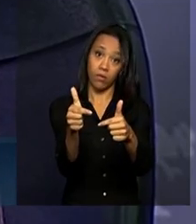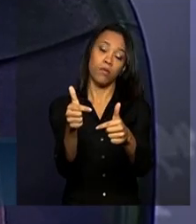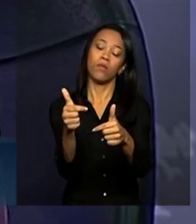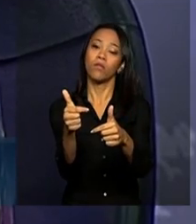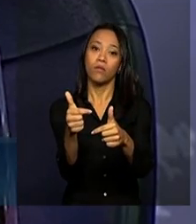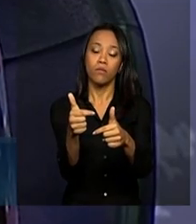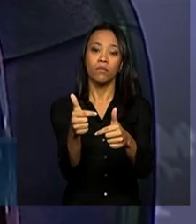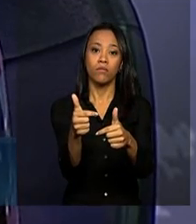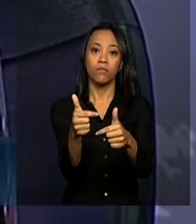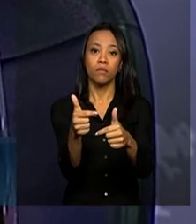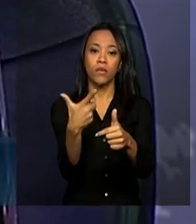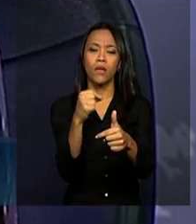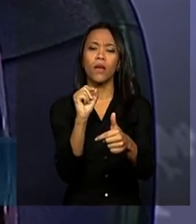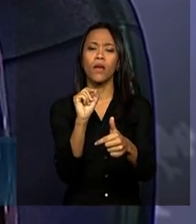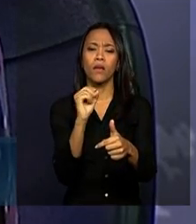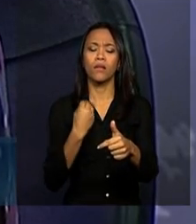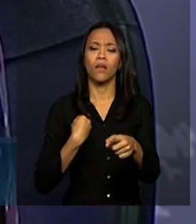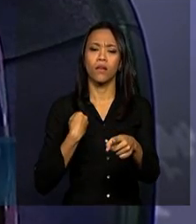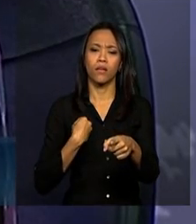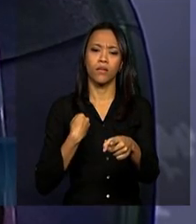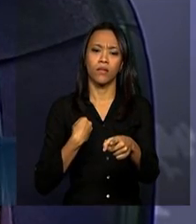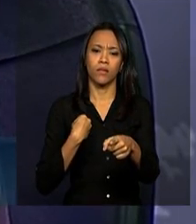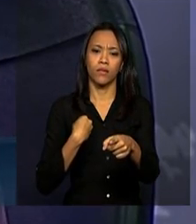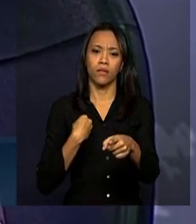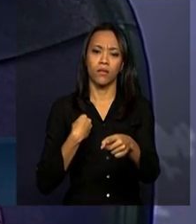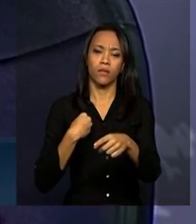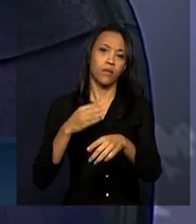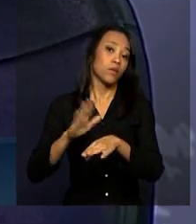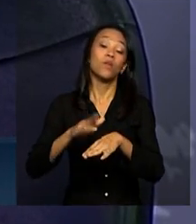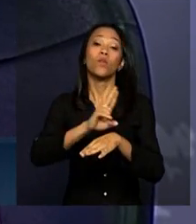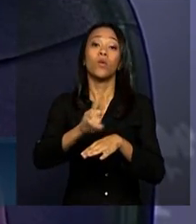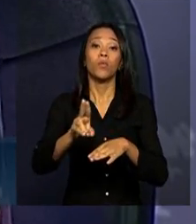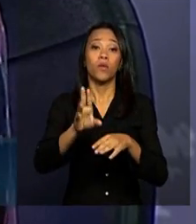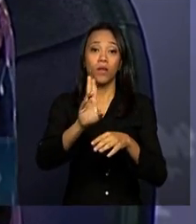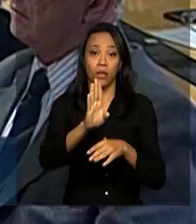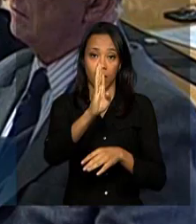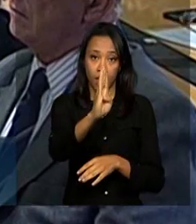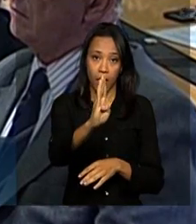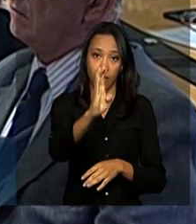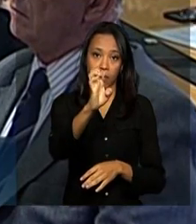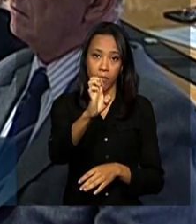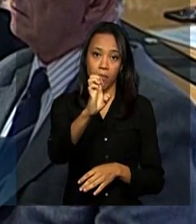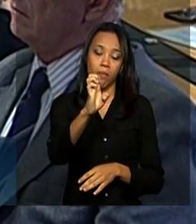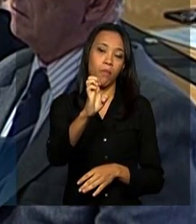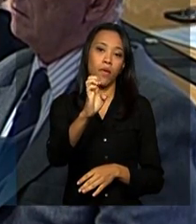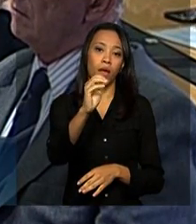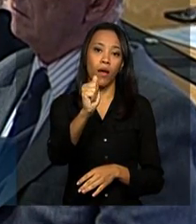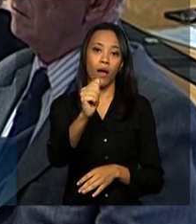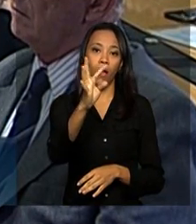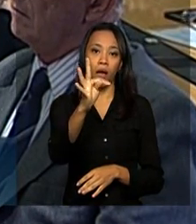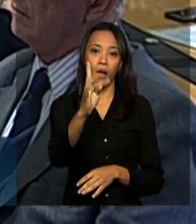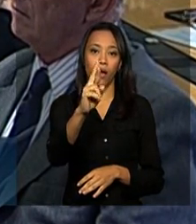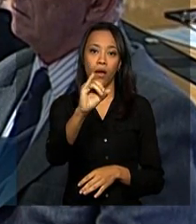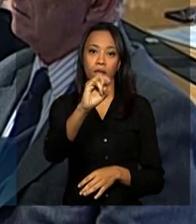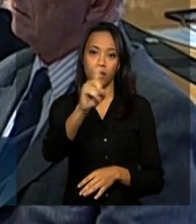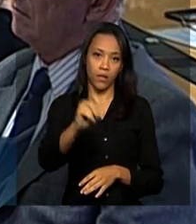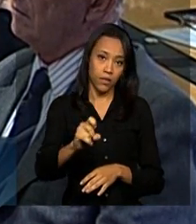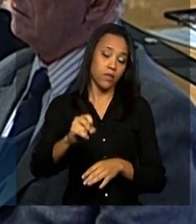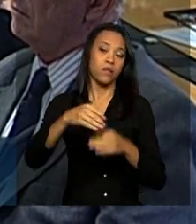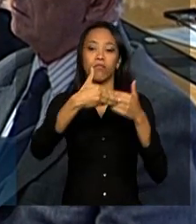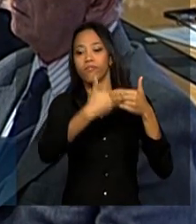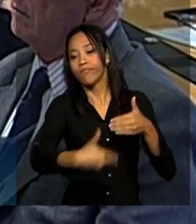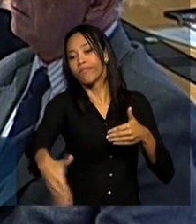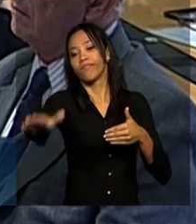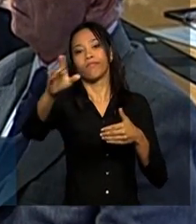Quem da sua equipe está aqui? Beatriz. Em nome da Beatriz, eu cumprimento a toda a equipe do Ministério da